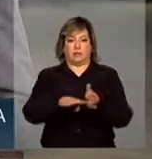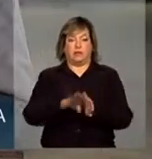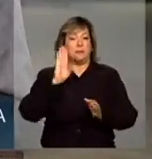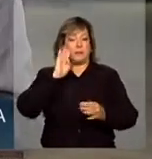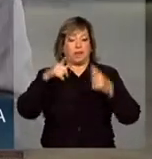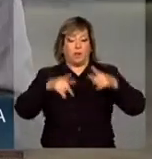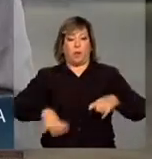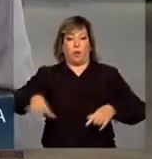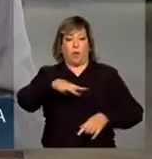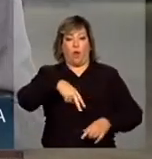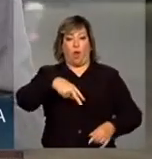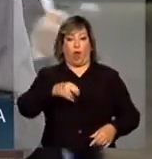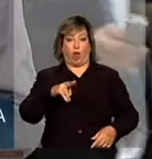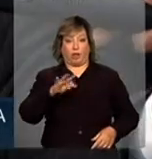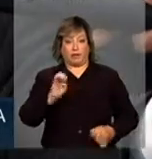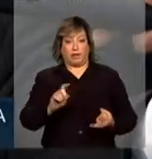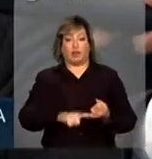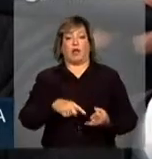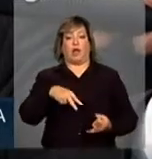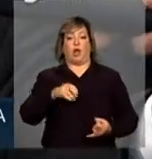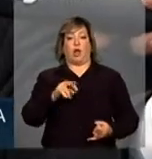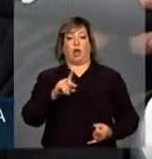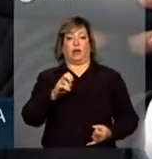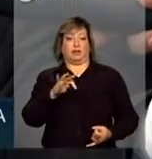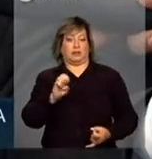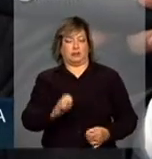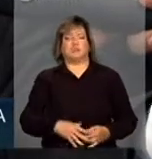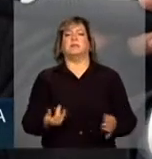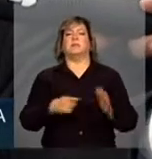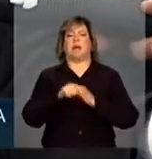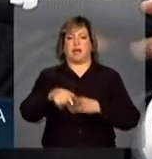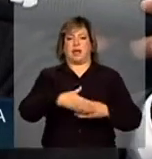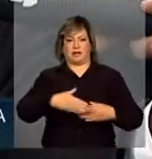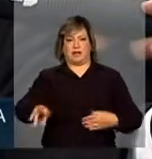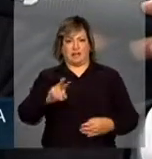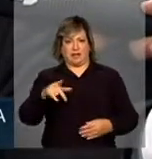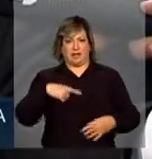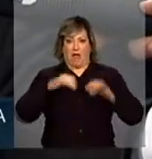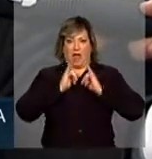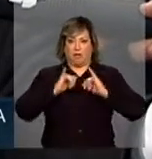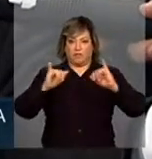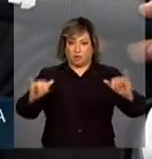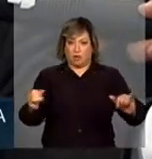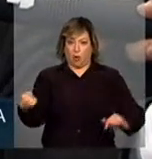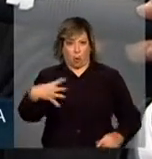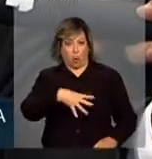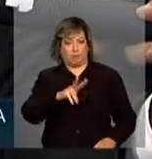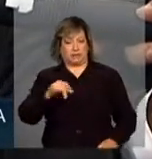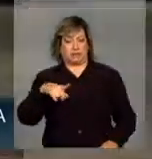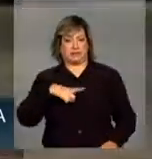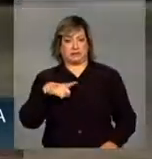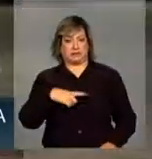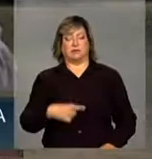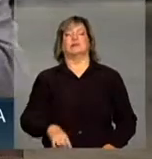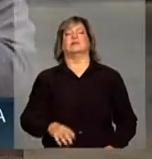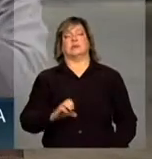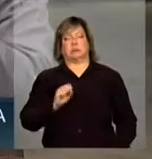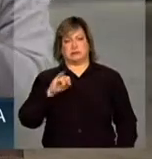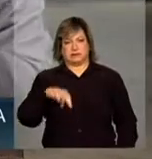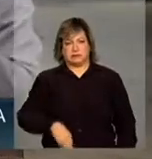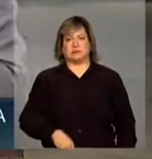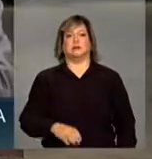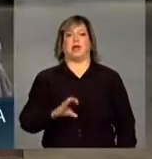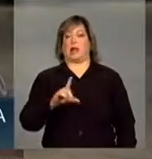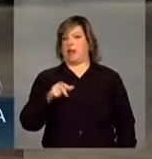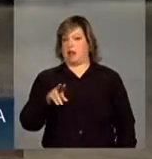norte e nordeste. Ainda esse ano haverá novos anúncios públicos? Ainda esse ano vocês farão novos anúncios públicos? Claro. Nós,